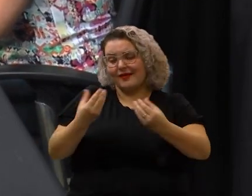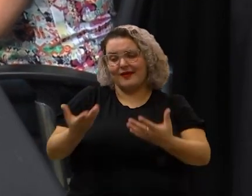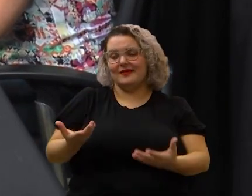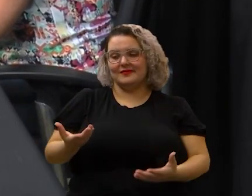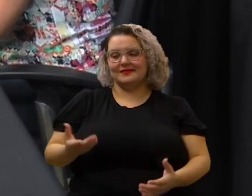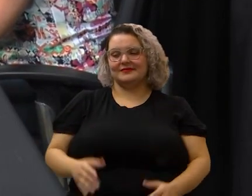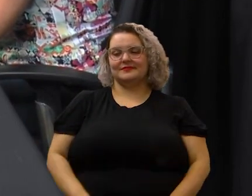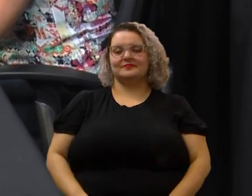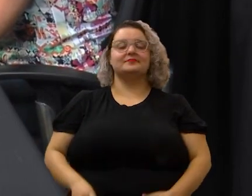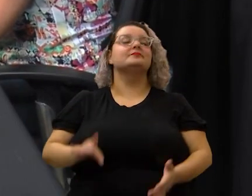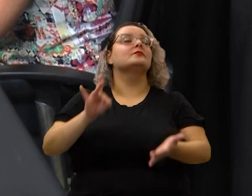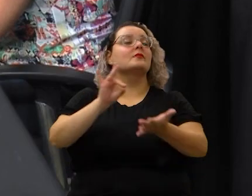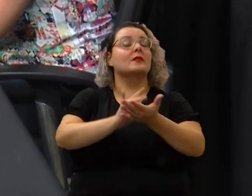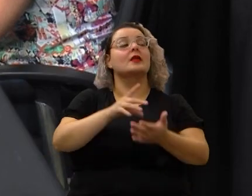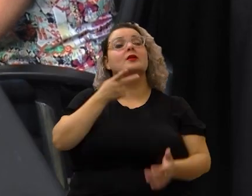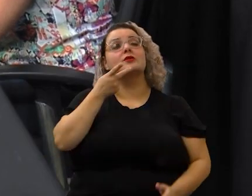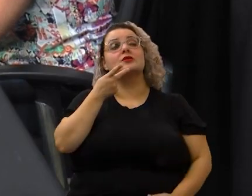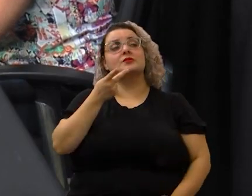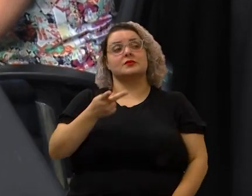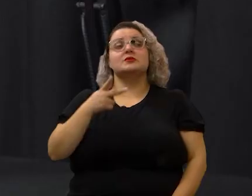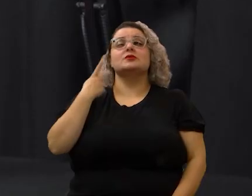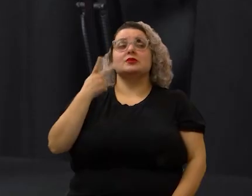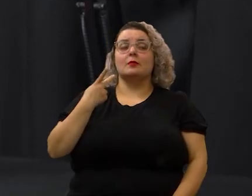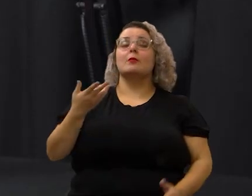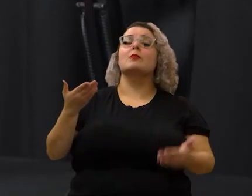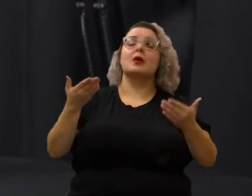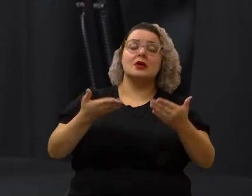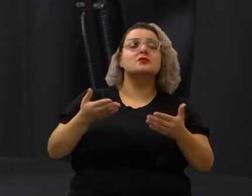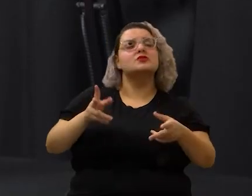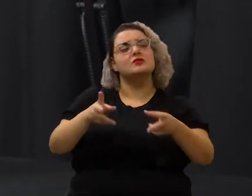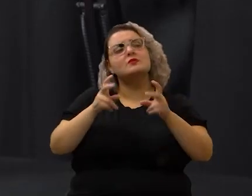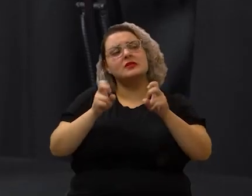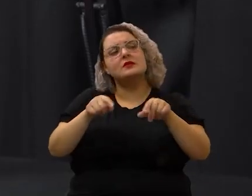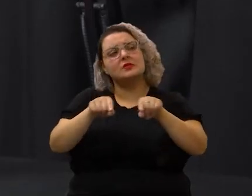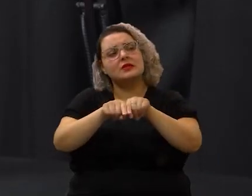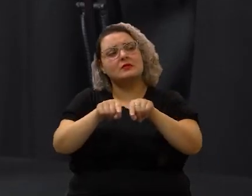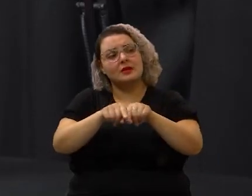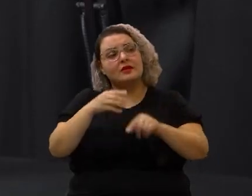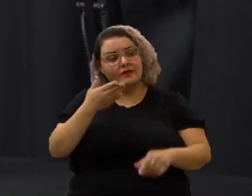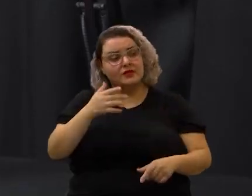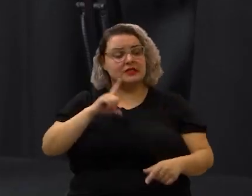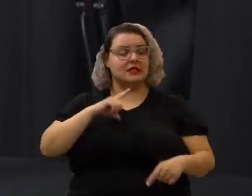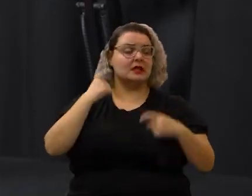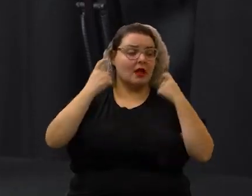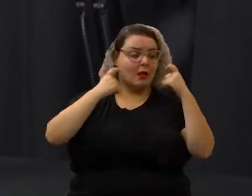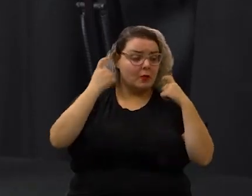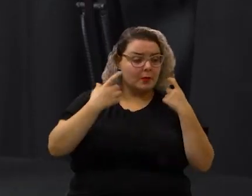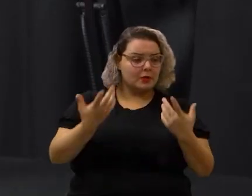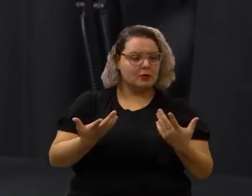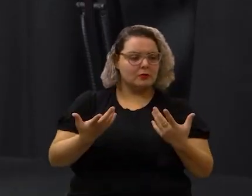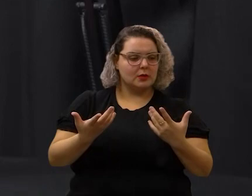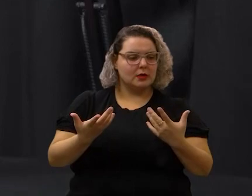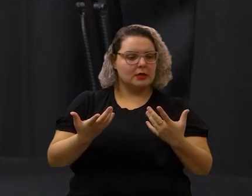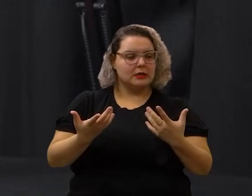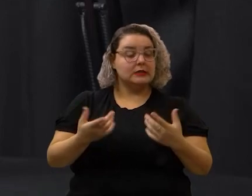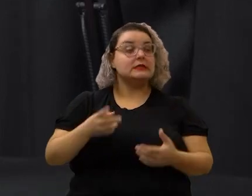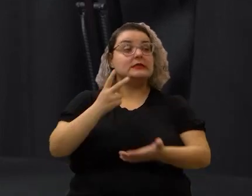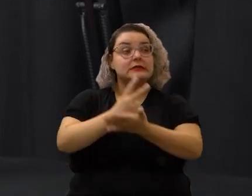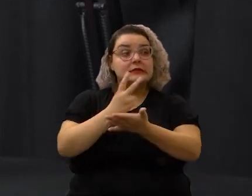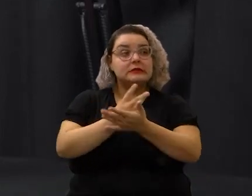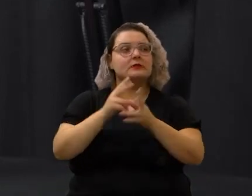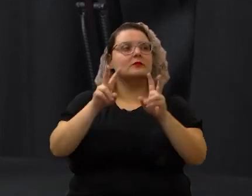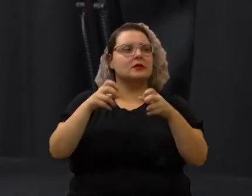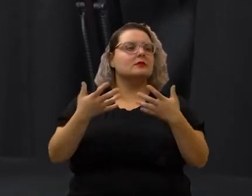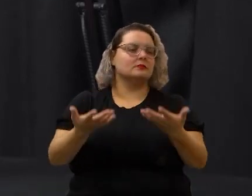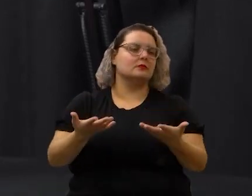jeito. Tem que ser. Verdade. A gente está falando da questão política, mas hoje a gente percebe que, inclusive, você tem uma preocupação